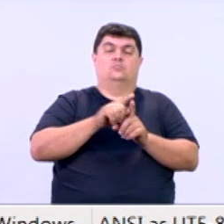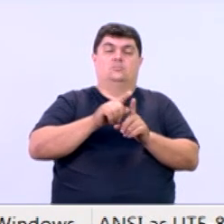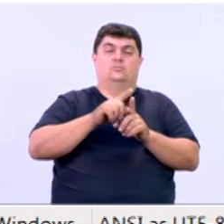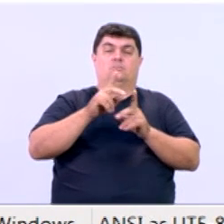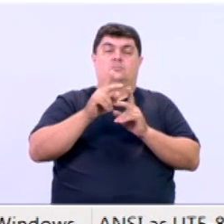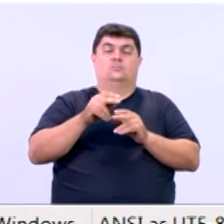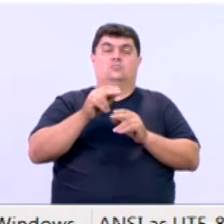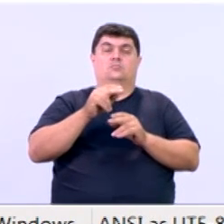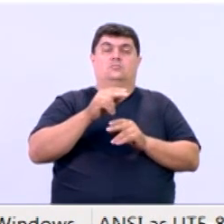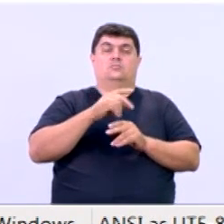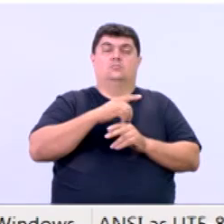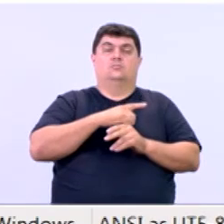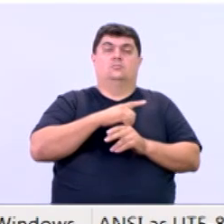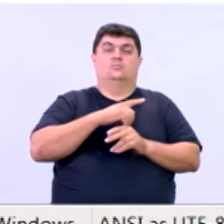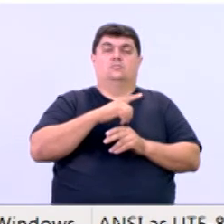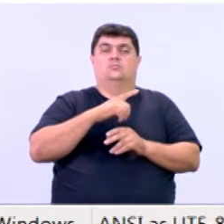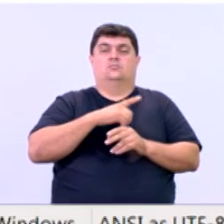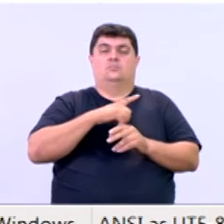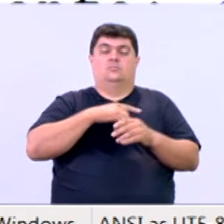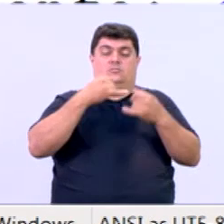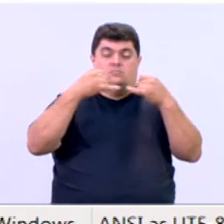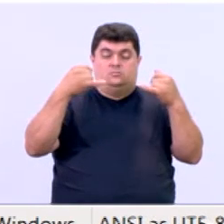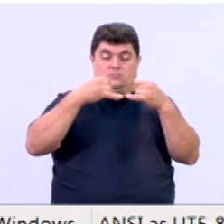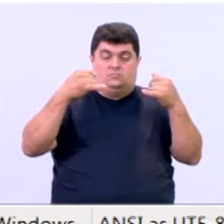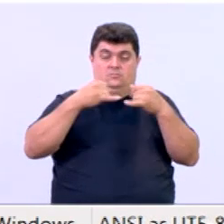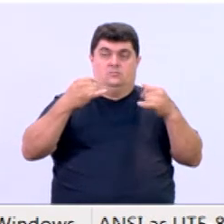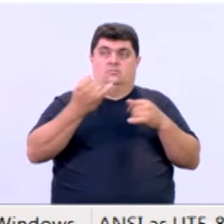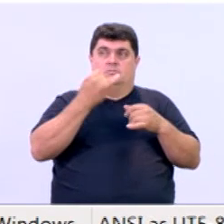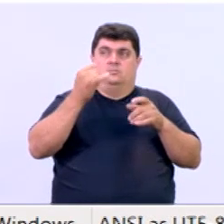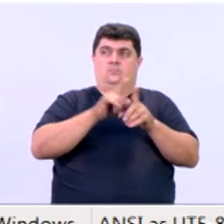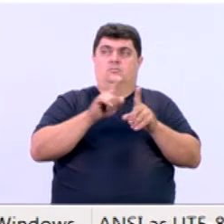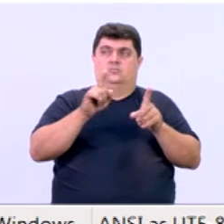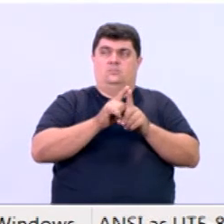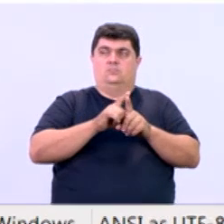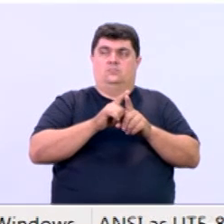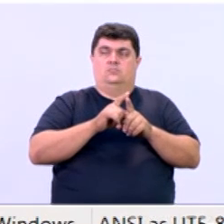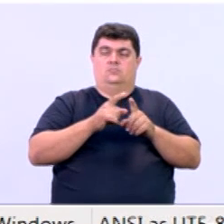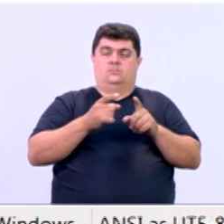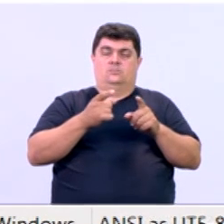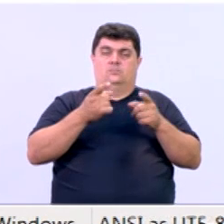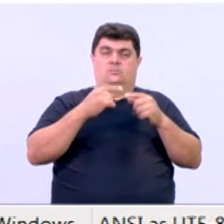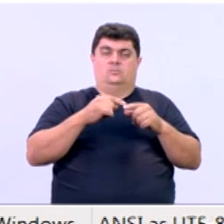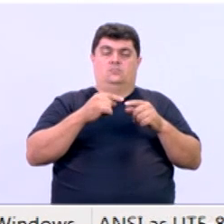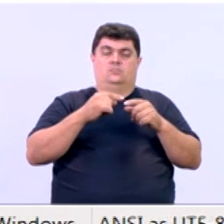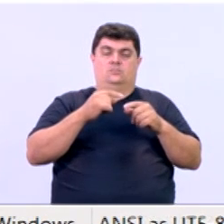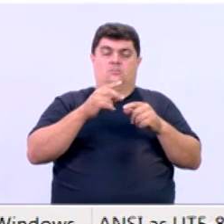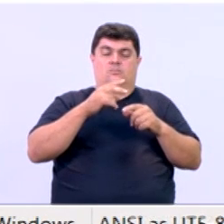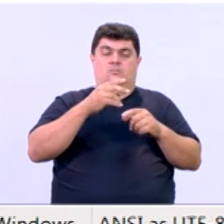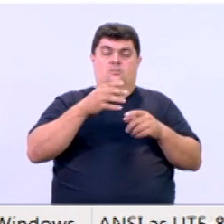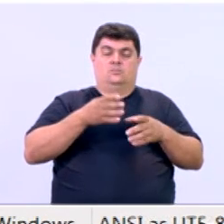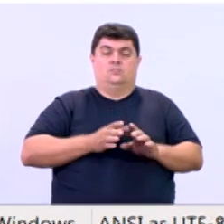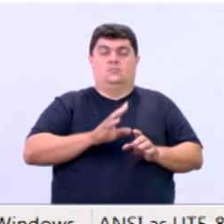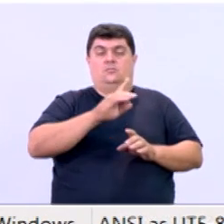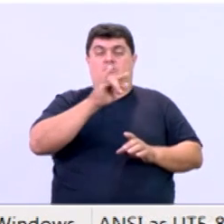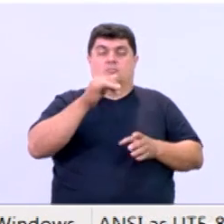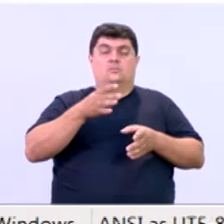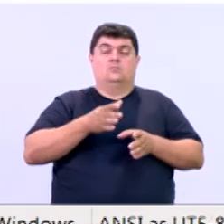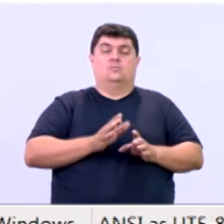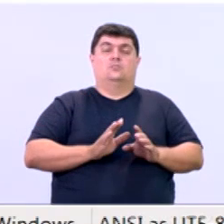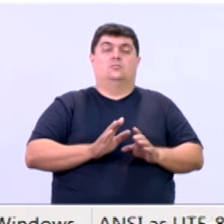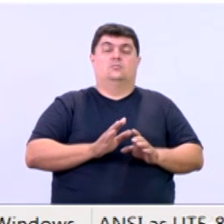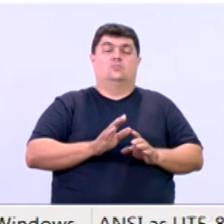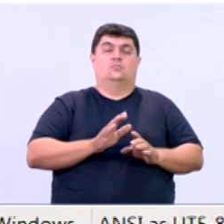coisa. Pulei linhas, tá? E aí eu falei que era a data de nascimento. Aqui eu